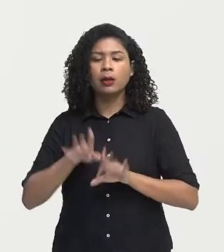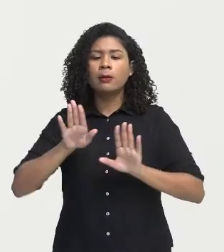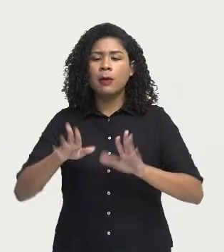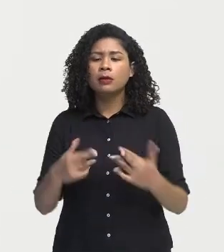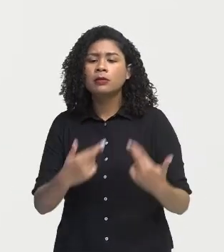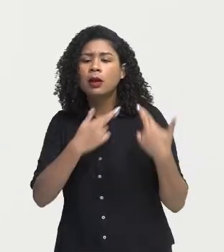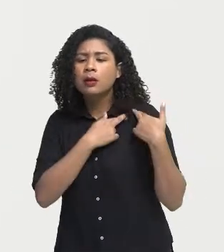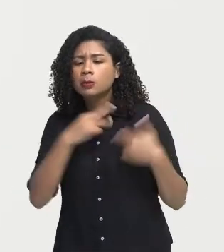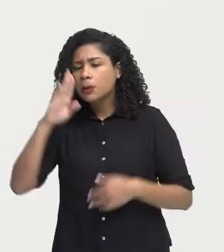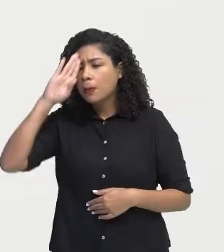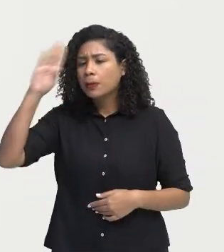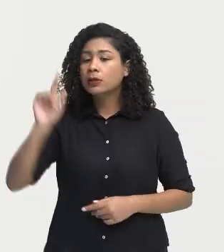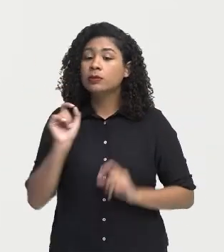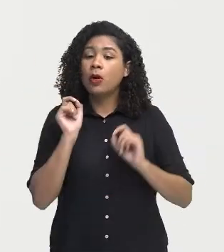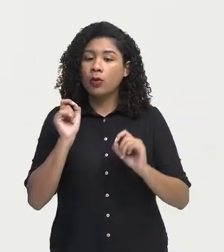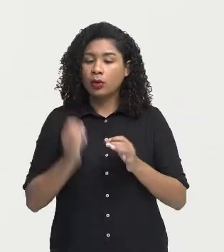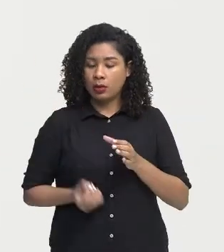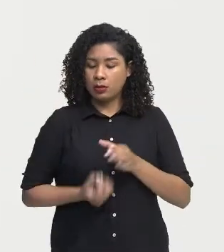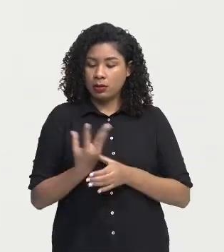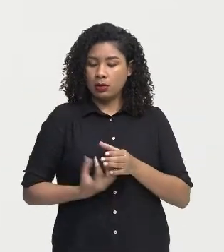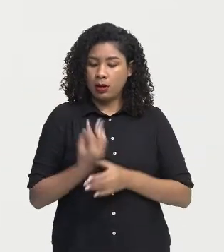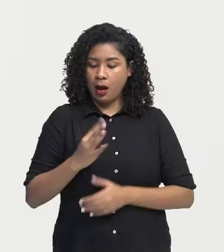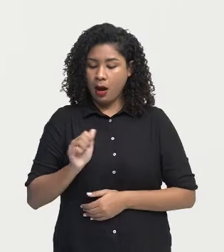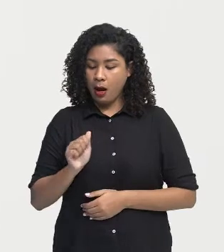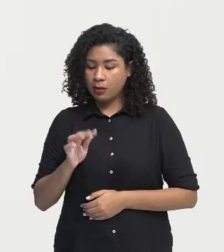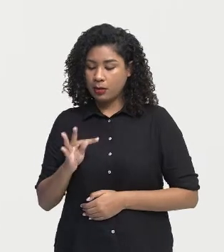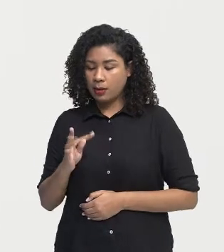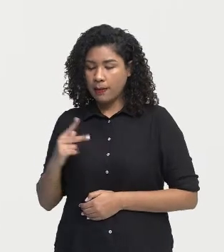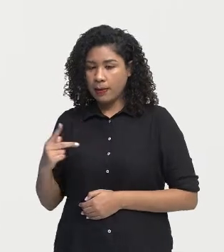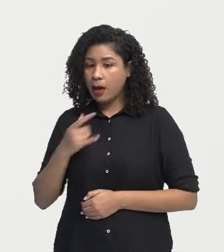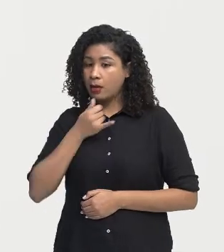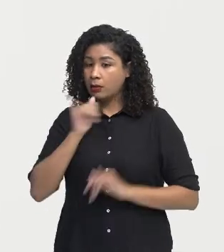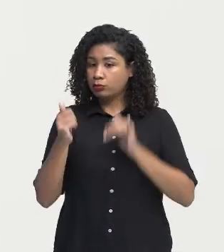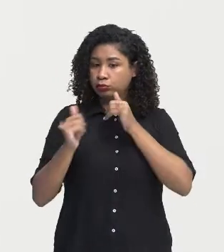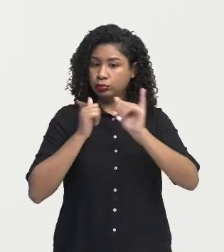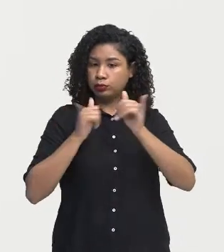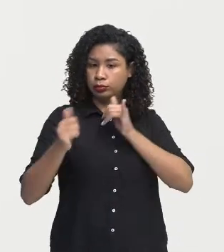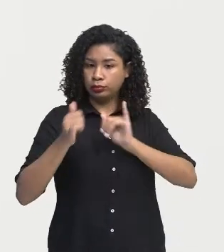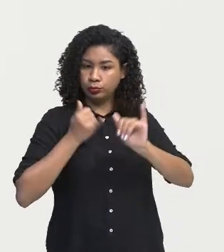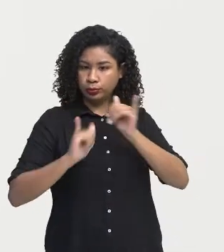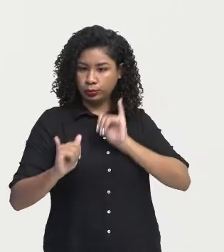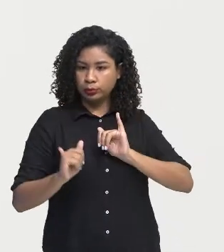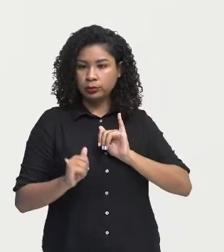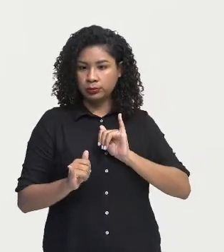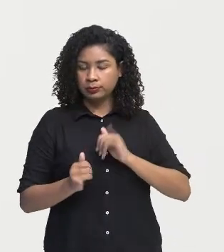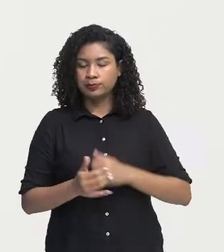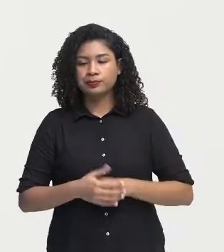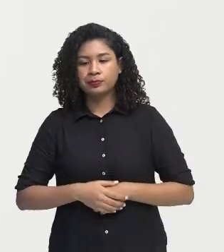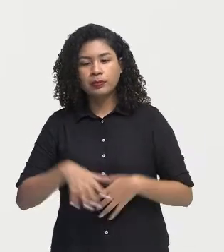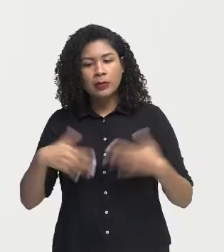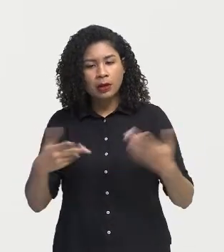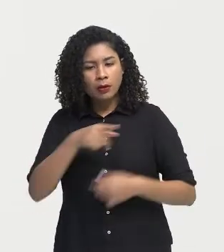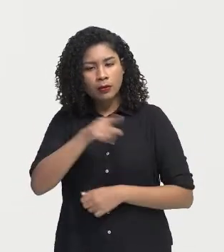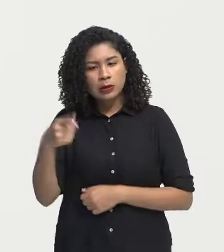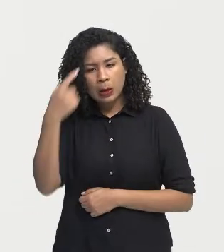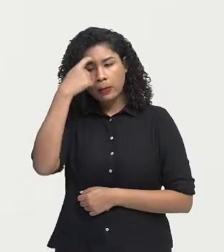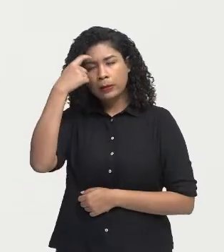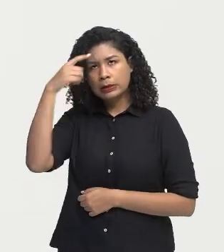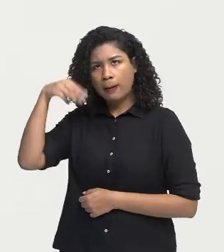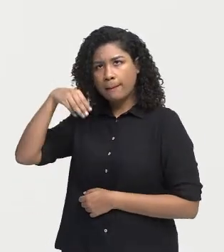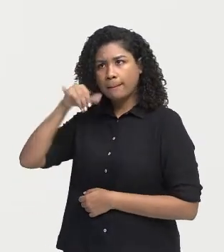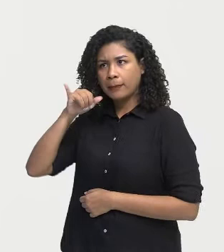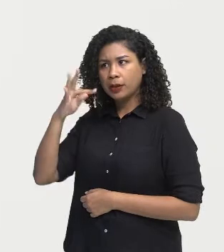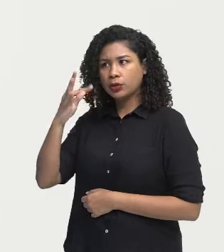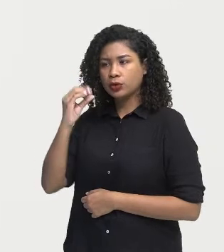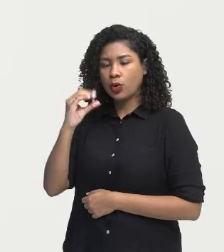produzir energia, produzir ATP a partir de processos metabólicos. Tá? Então, quando a gente for pensar em mitocôndria, a gente vai pensar